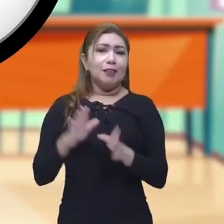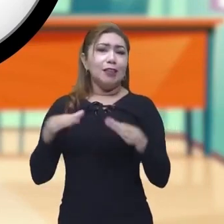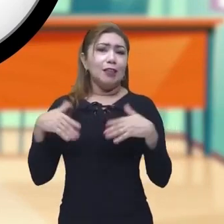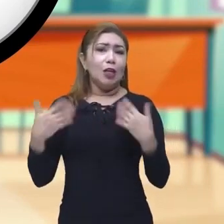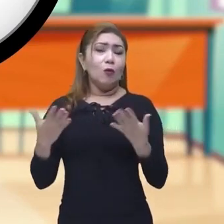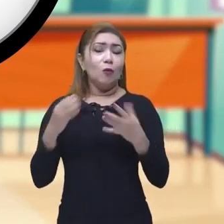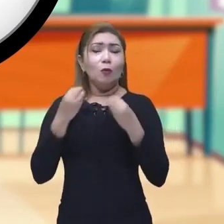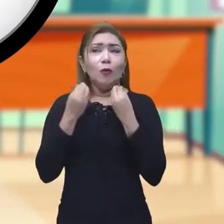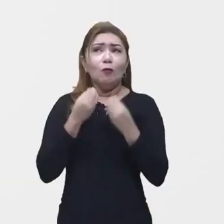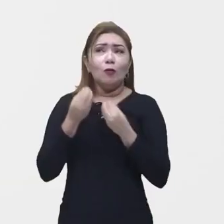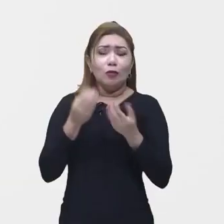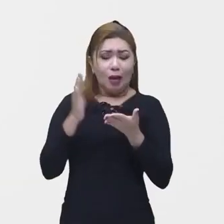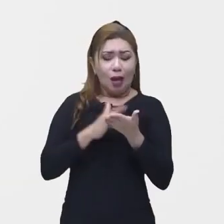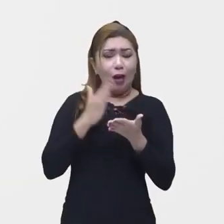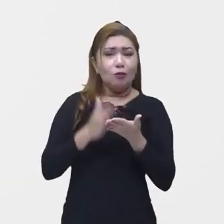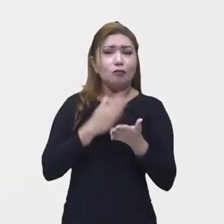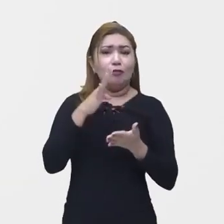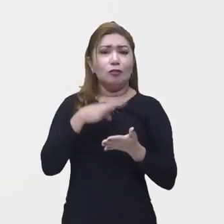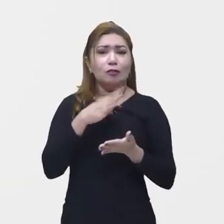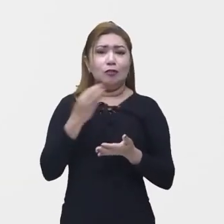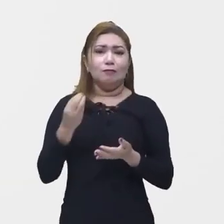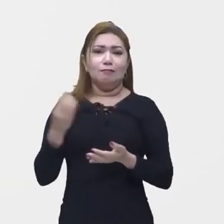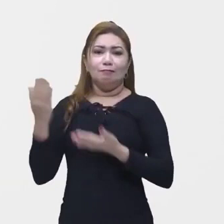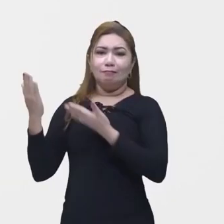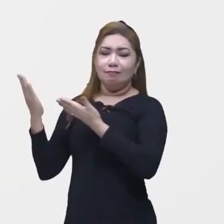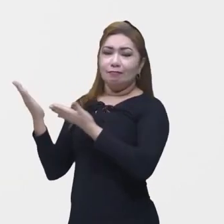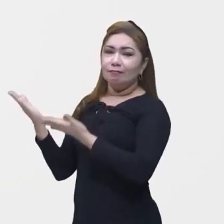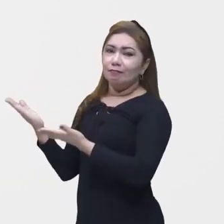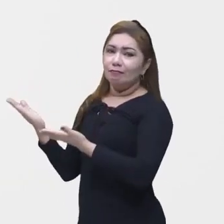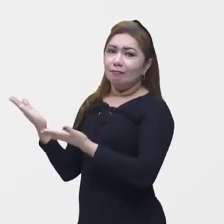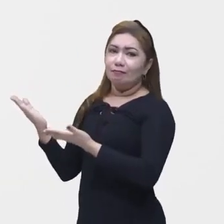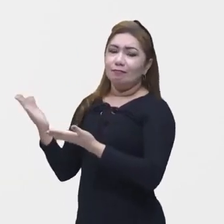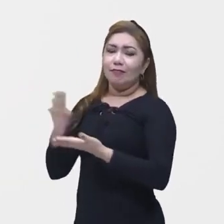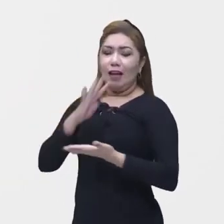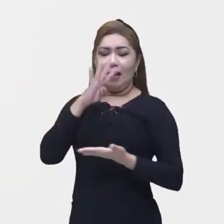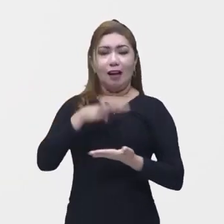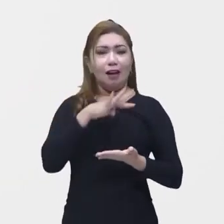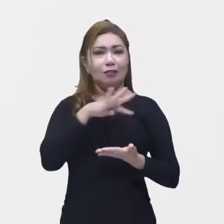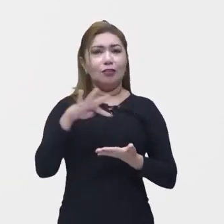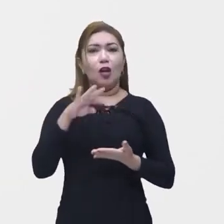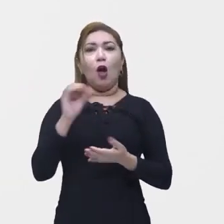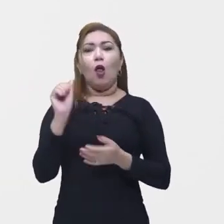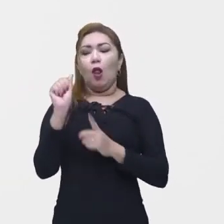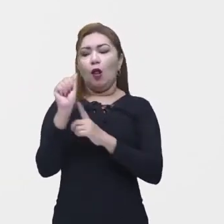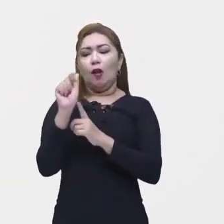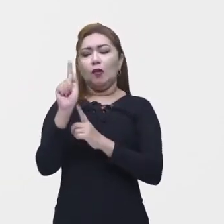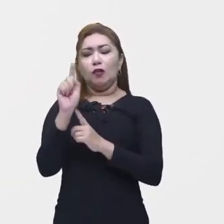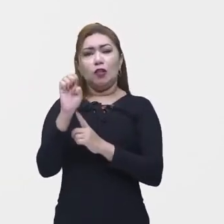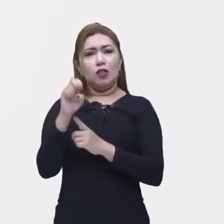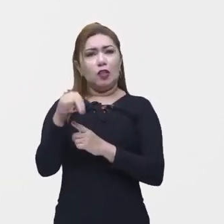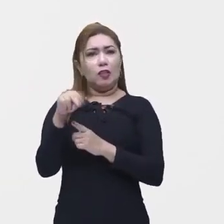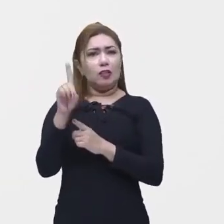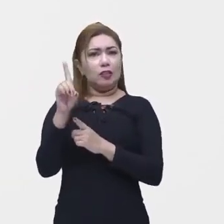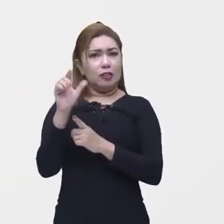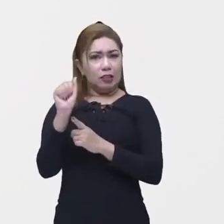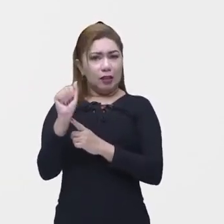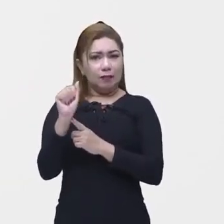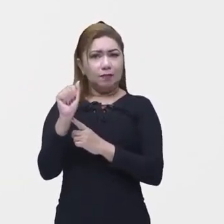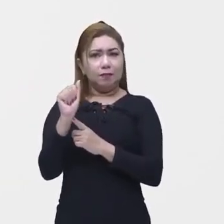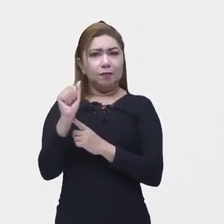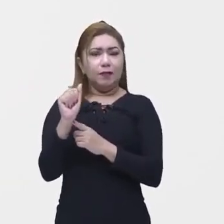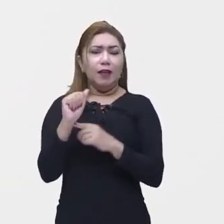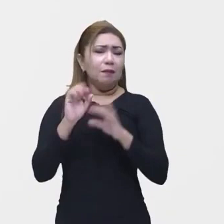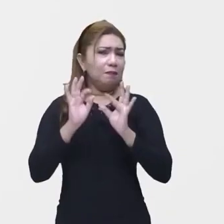agenda, professor? De olho na tela. Como é que você vai utilizar a agenda, professor? Bom, muito simples utilizar a